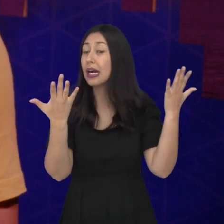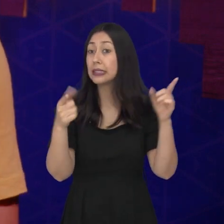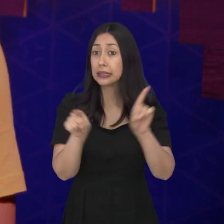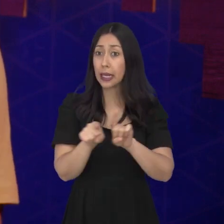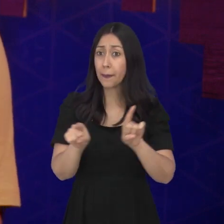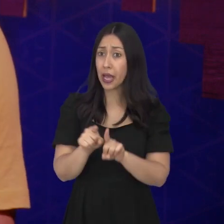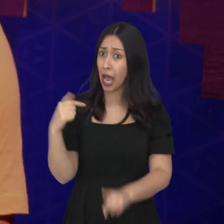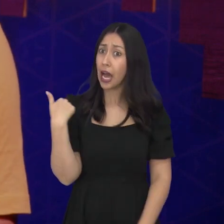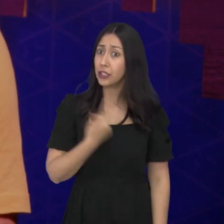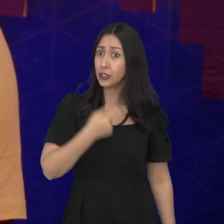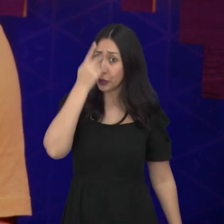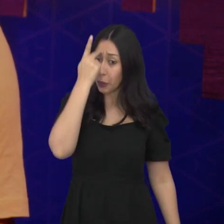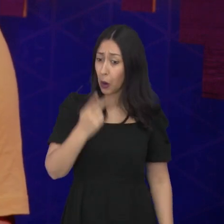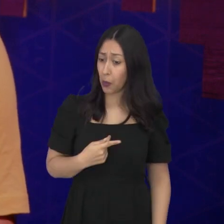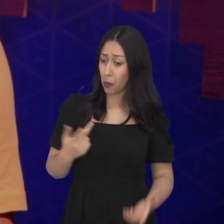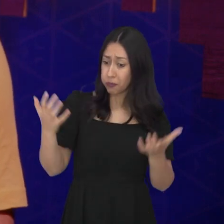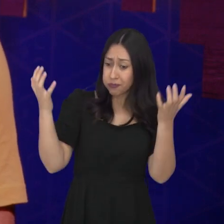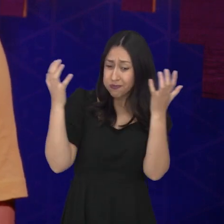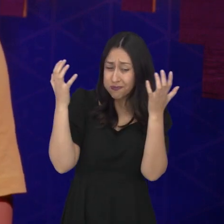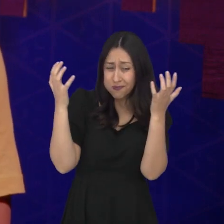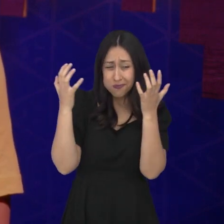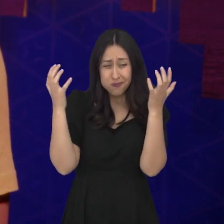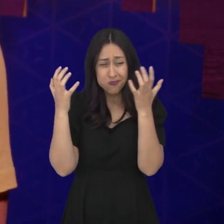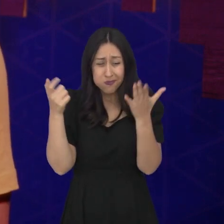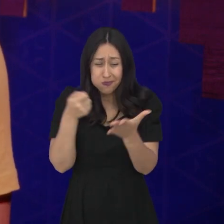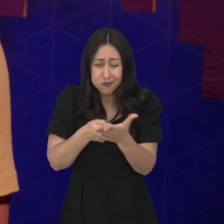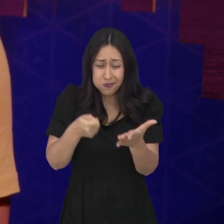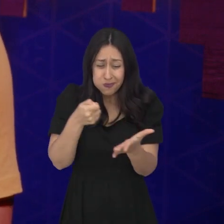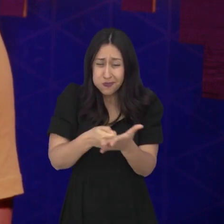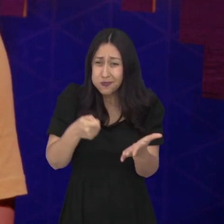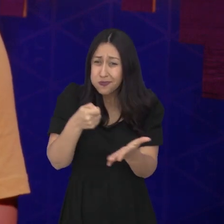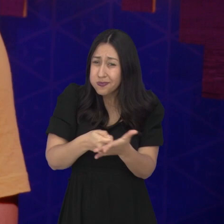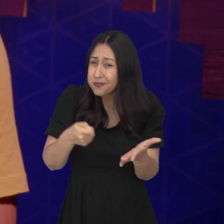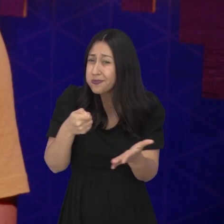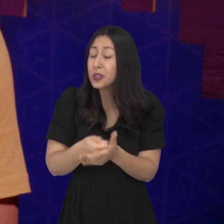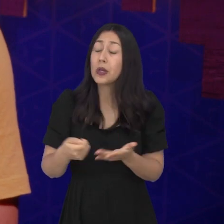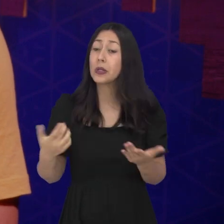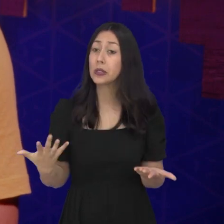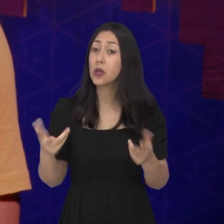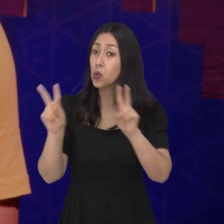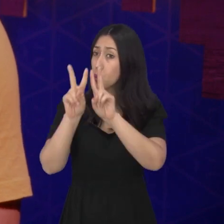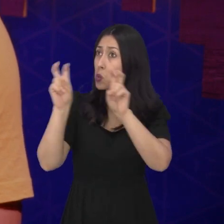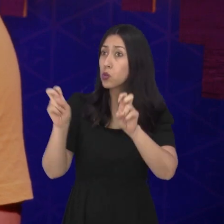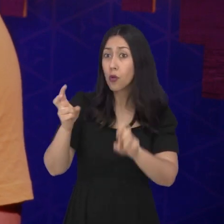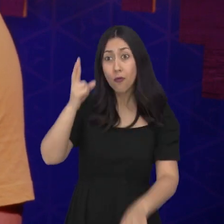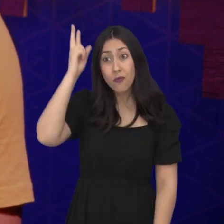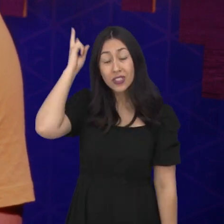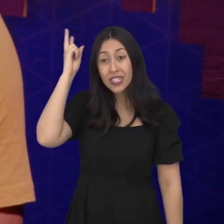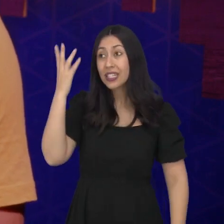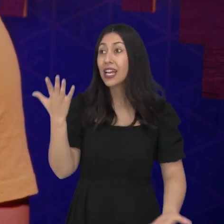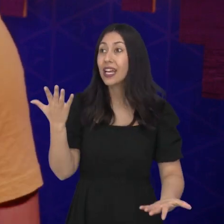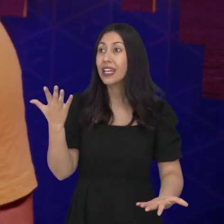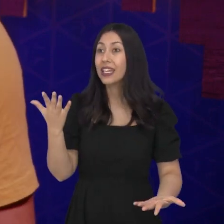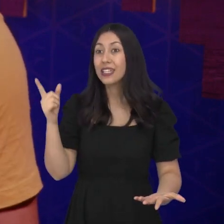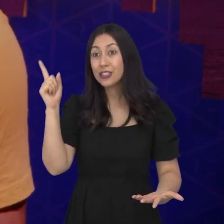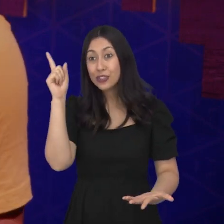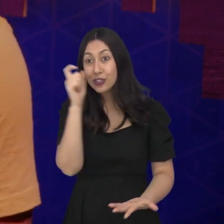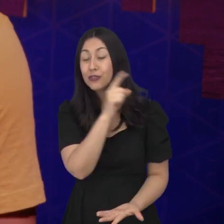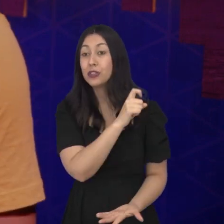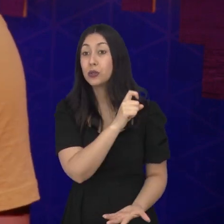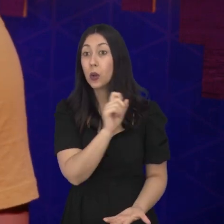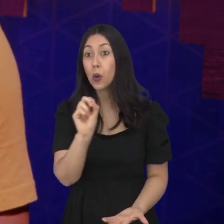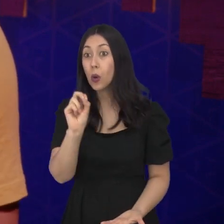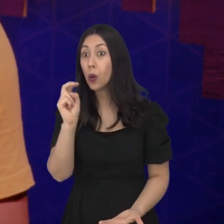a autopressão, né? Então, assim, eu acho que em relação ao vestibular, ou é